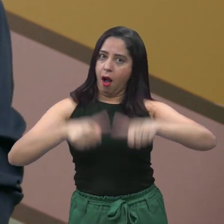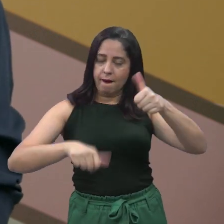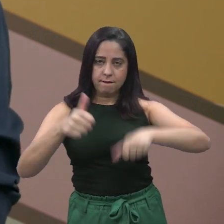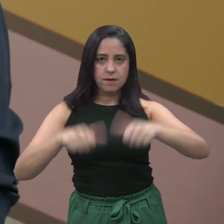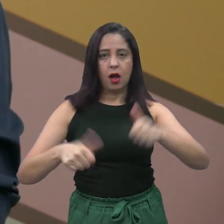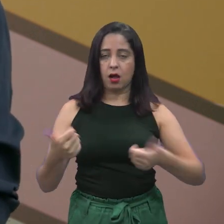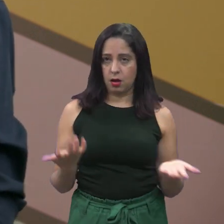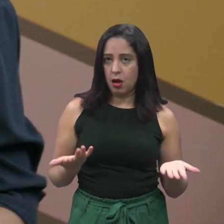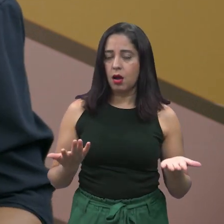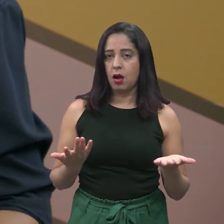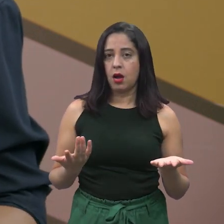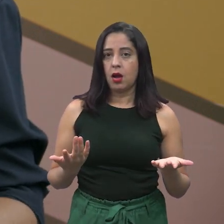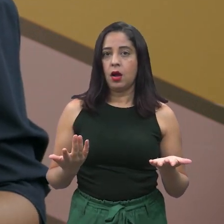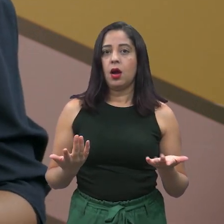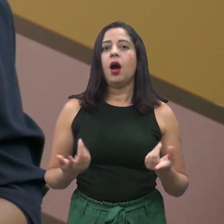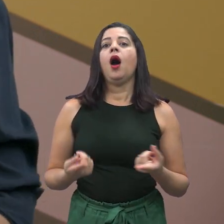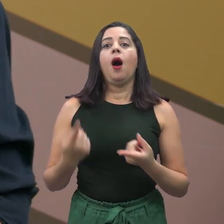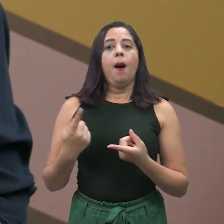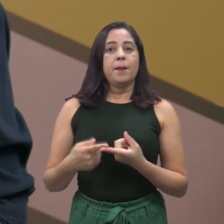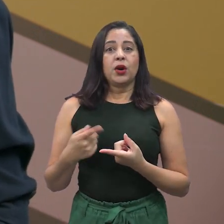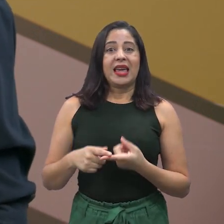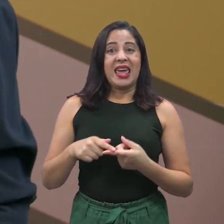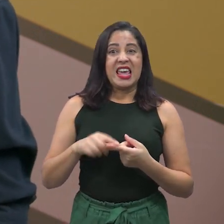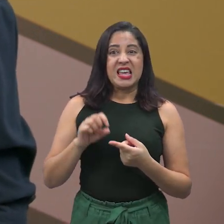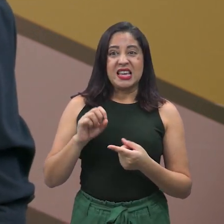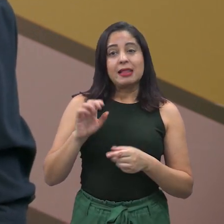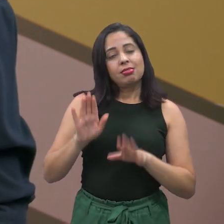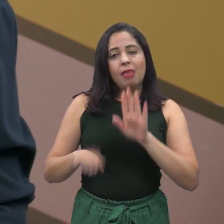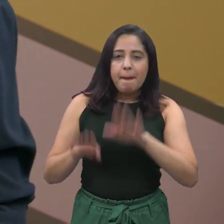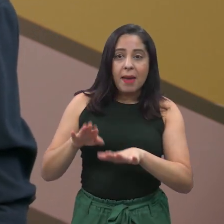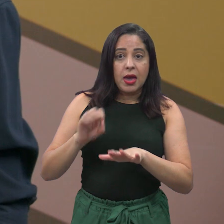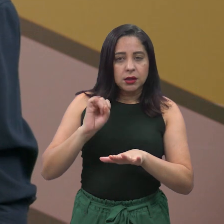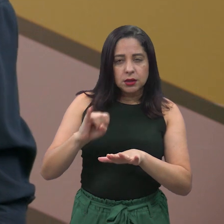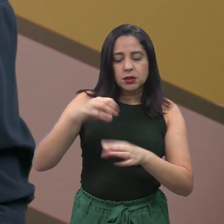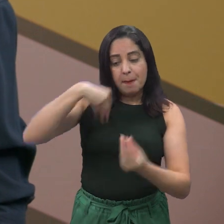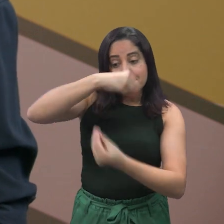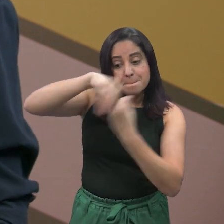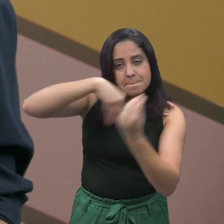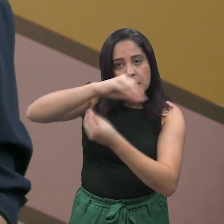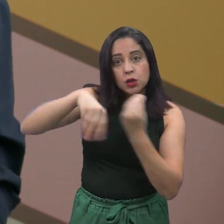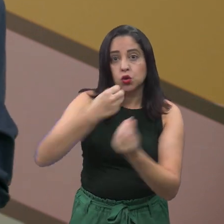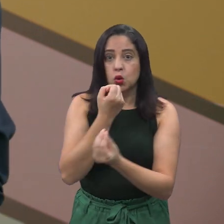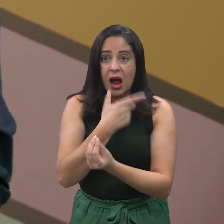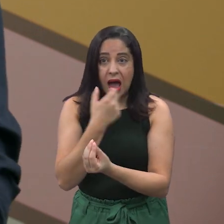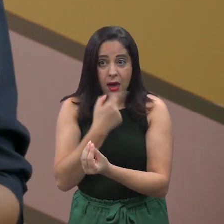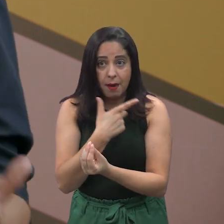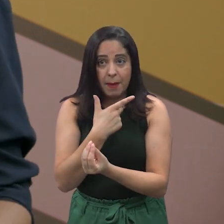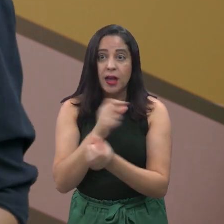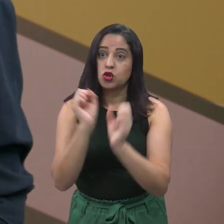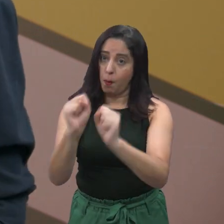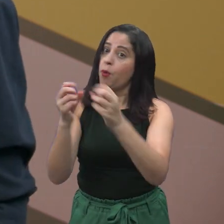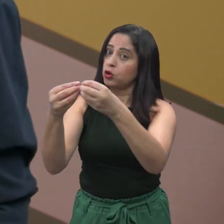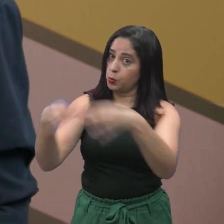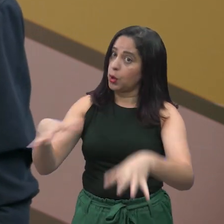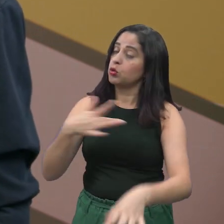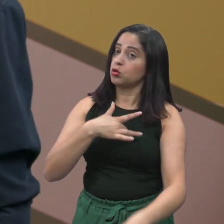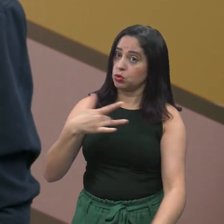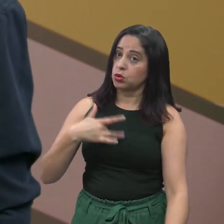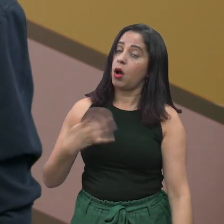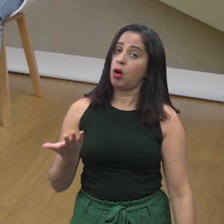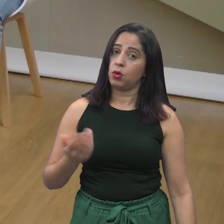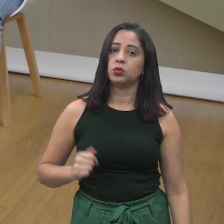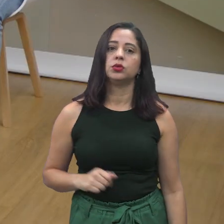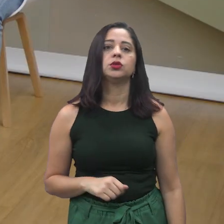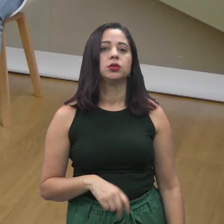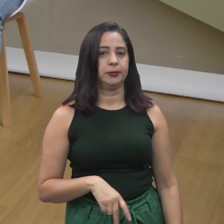remédio que a pessoa já usa previamente, pode interferir o funcionamento de alguns medicamentos que a pessoa usa para diabetes, para pressão alta. É, sempre